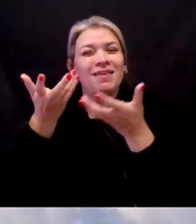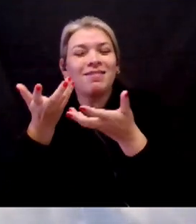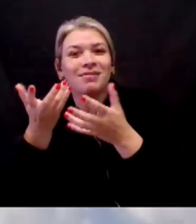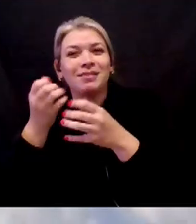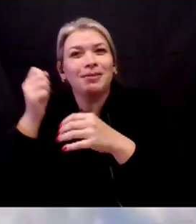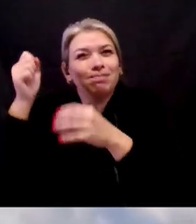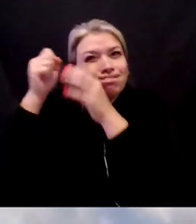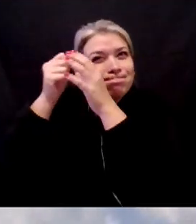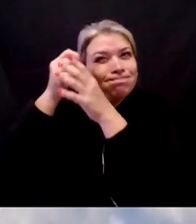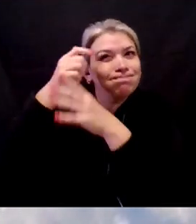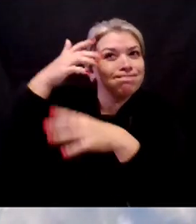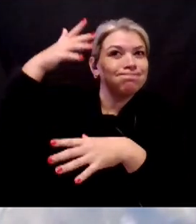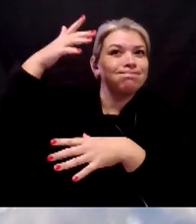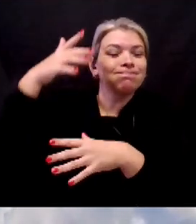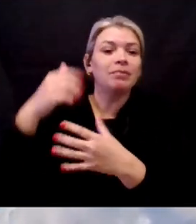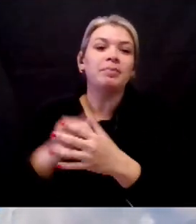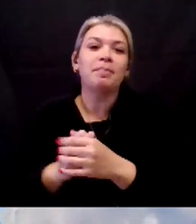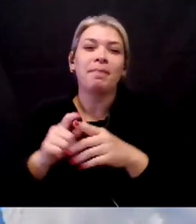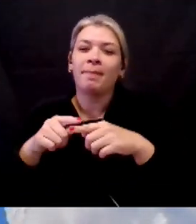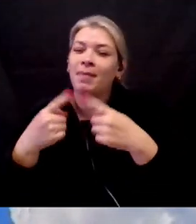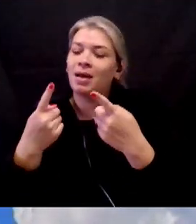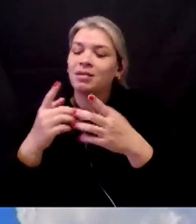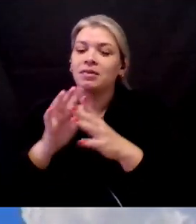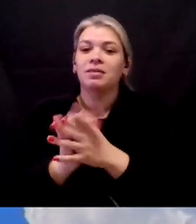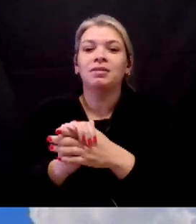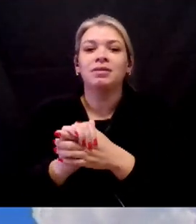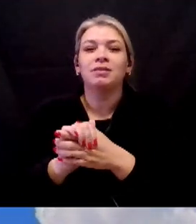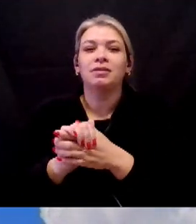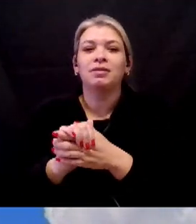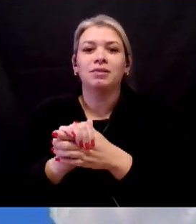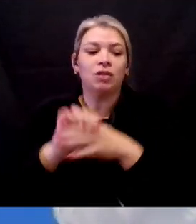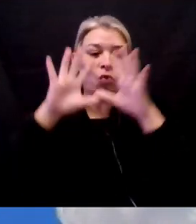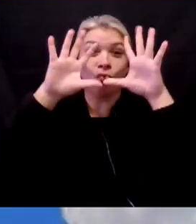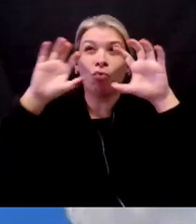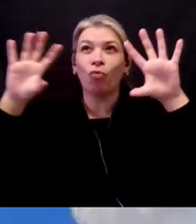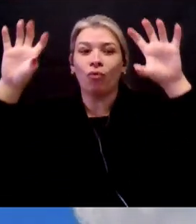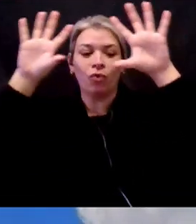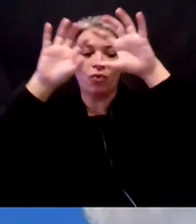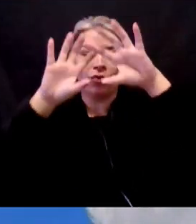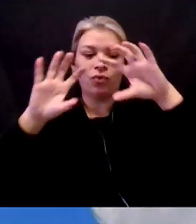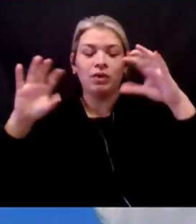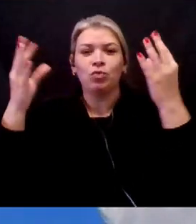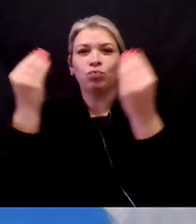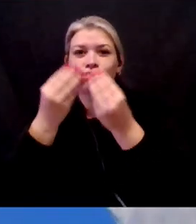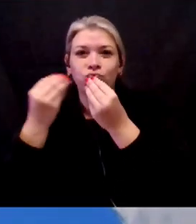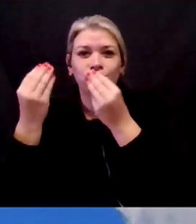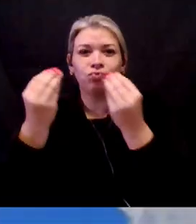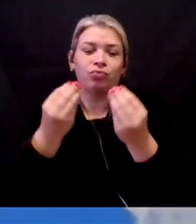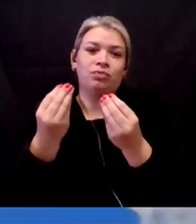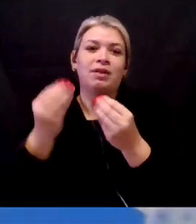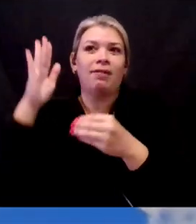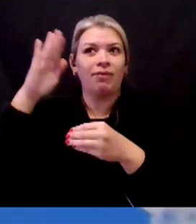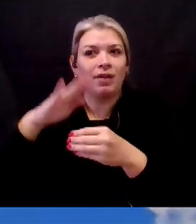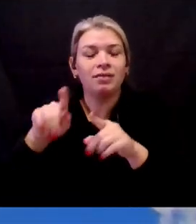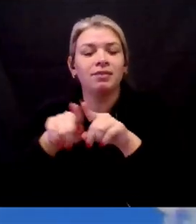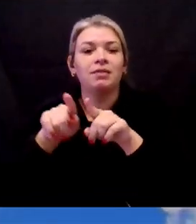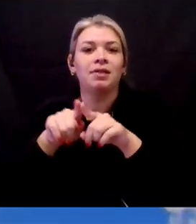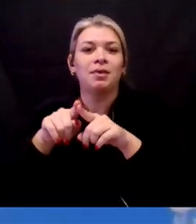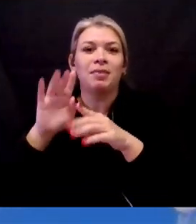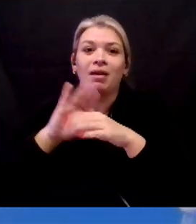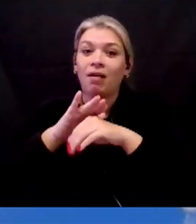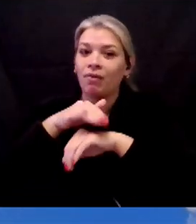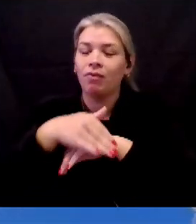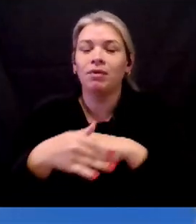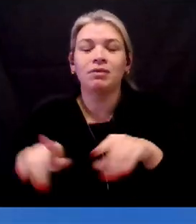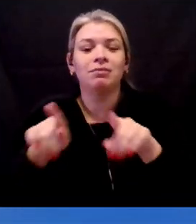tímido agora de manhã, mas também bastante nuvens e à tarde a chuva volta e à noite também. Então, sol